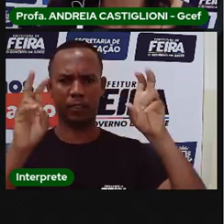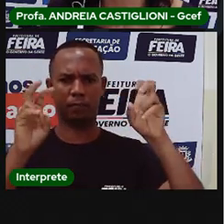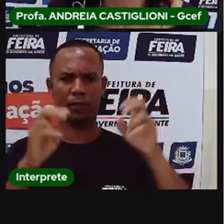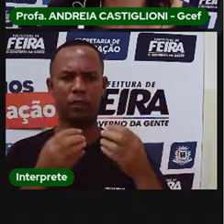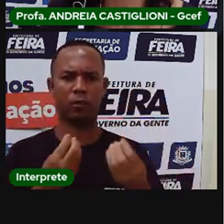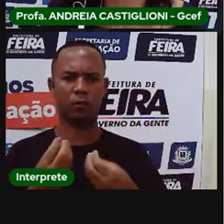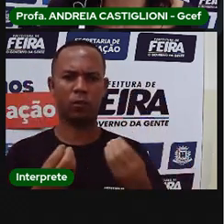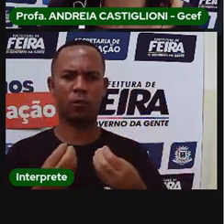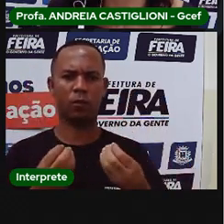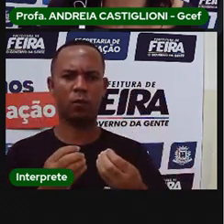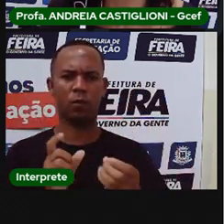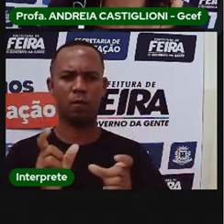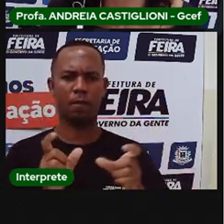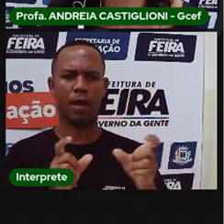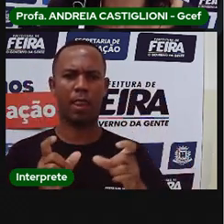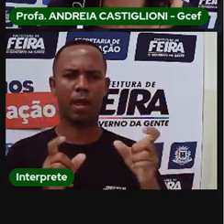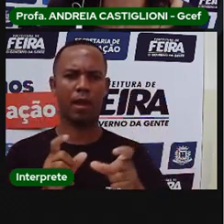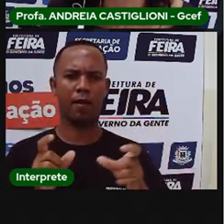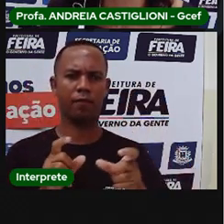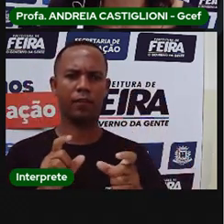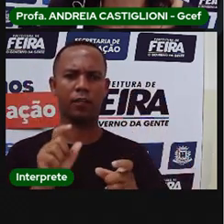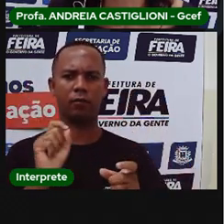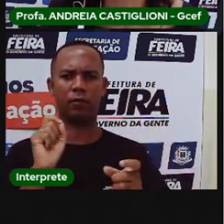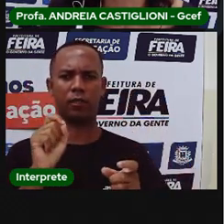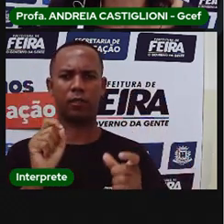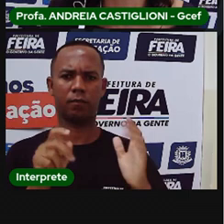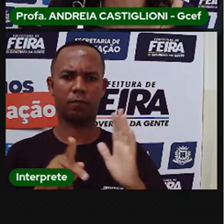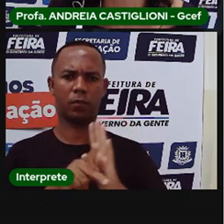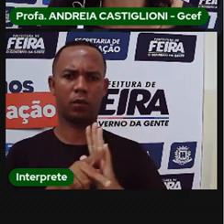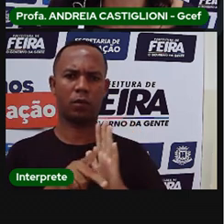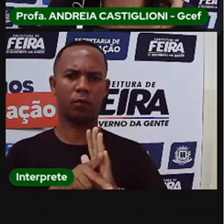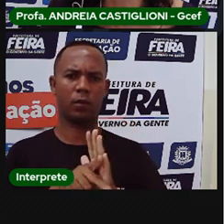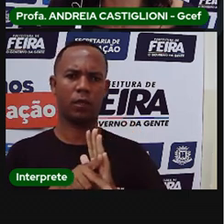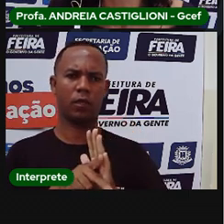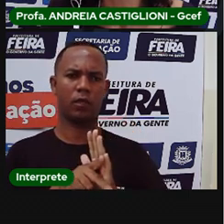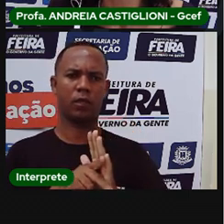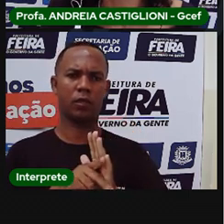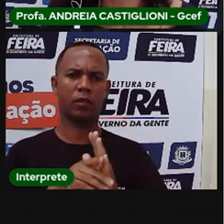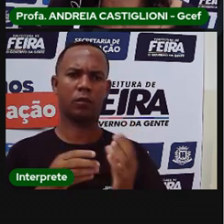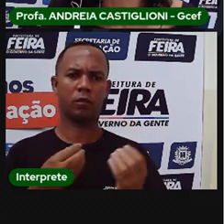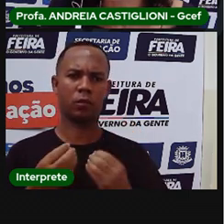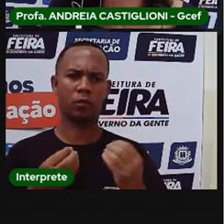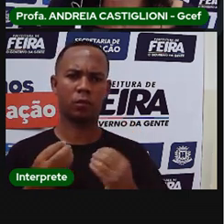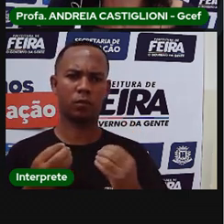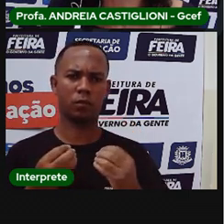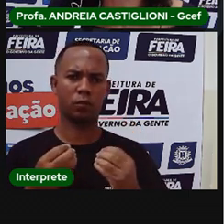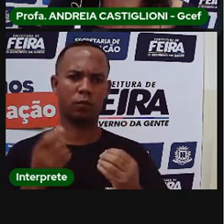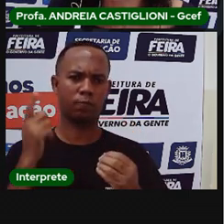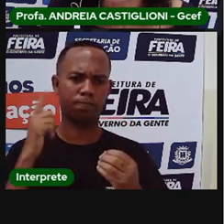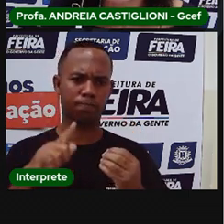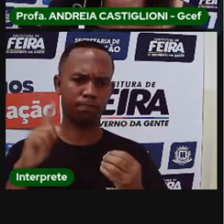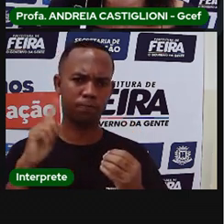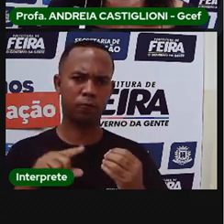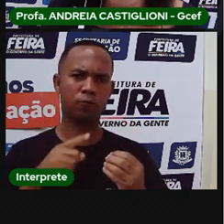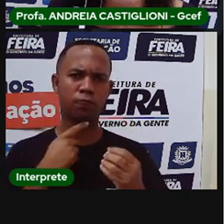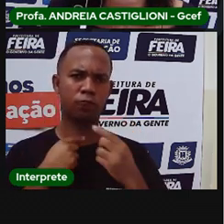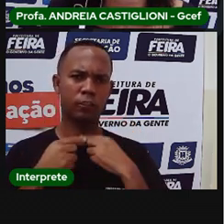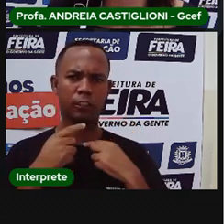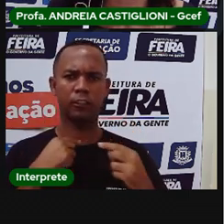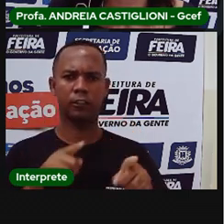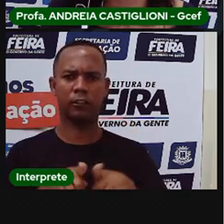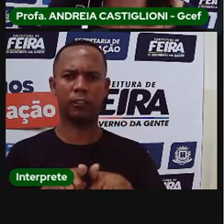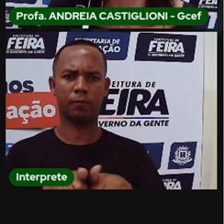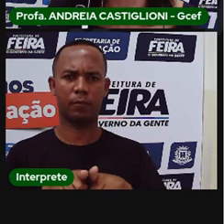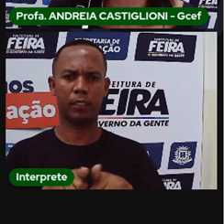estudantil, eu botei as palavras que para mim são destaque, que é o quê? Autoria, engajamento e o eu,